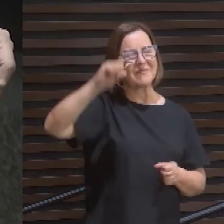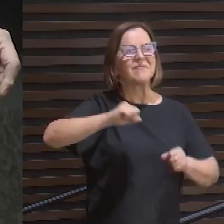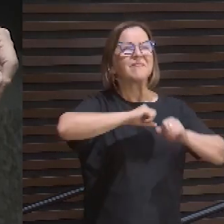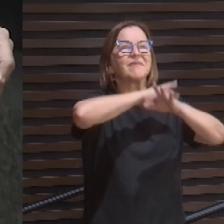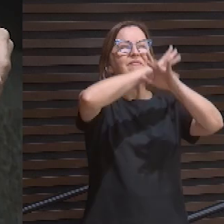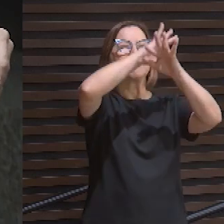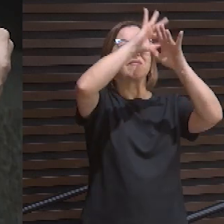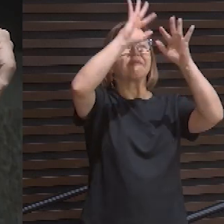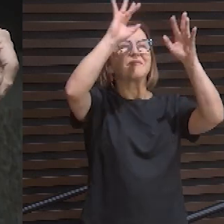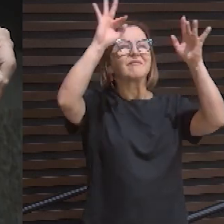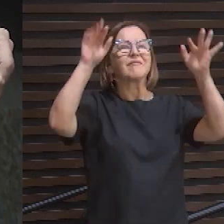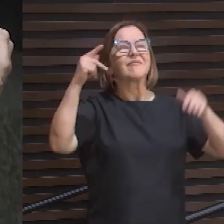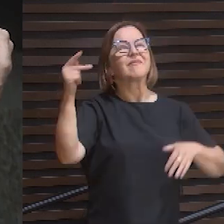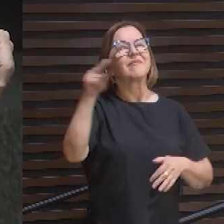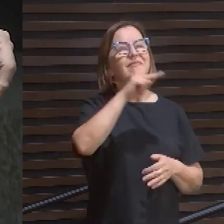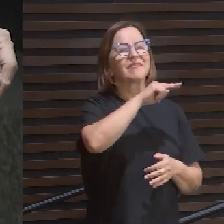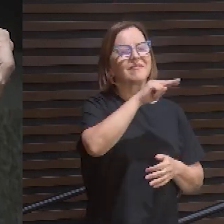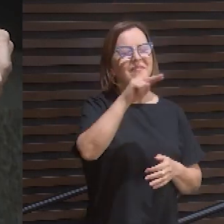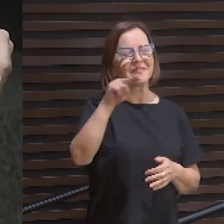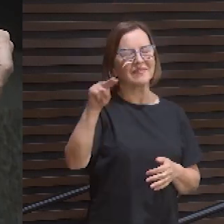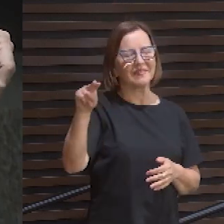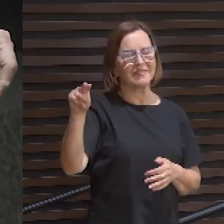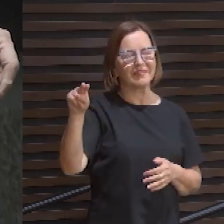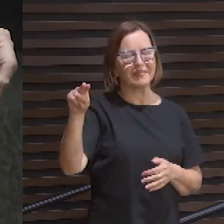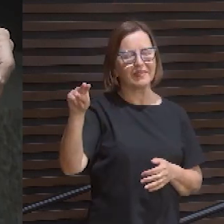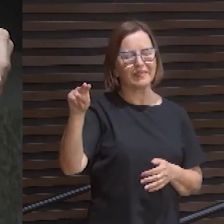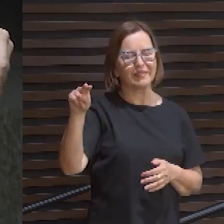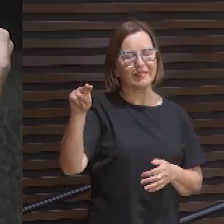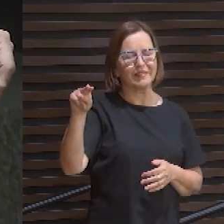glorificado seja o teu nome,